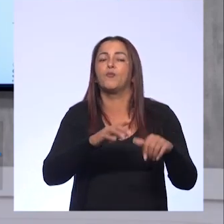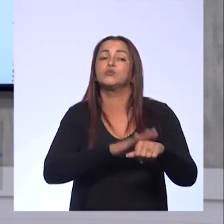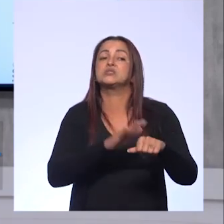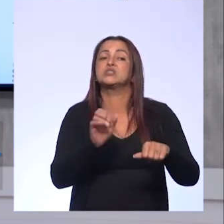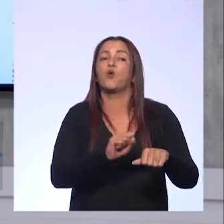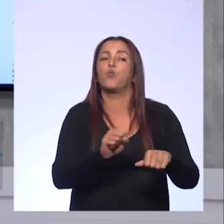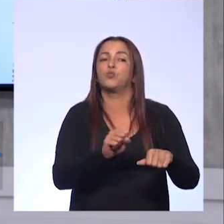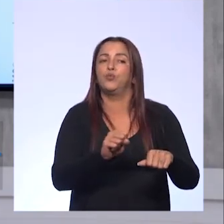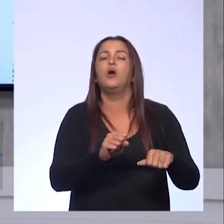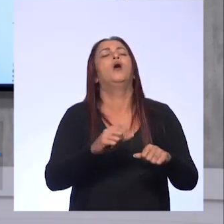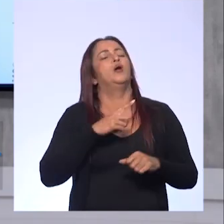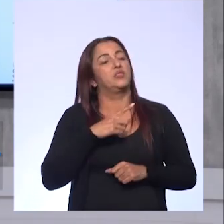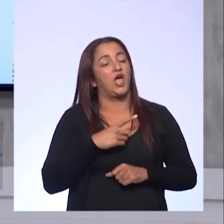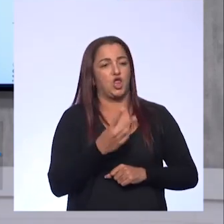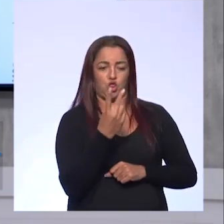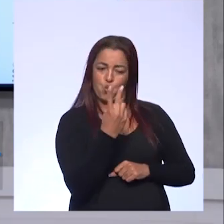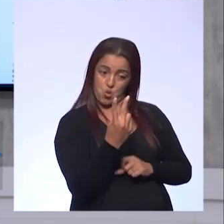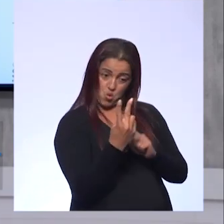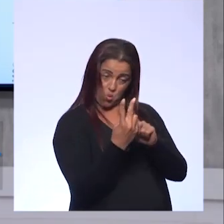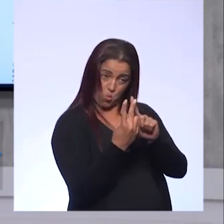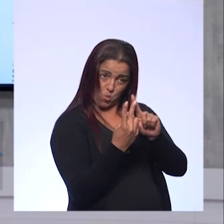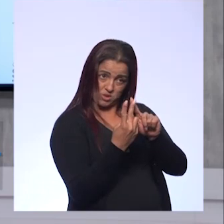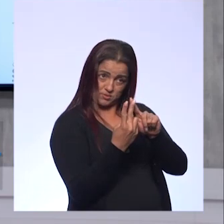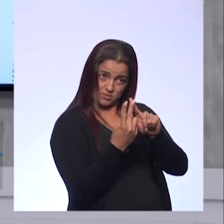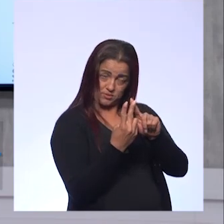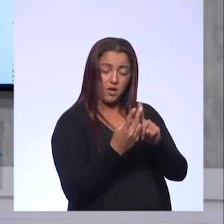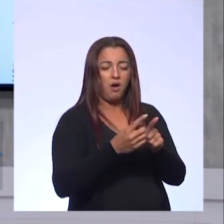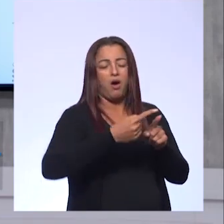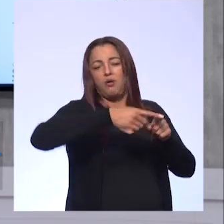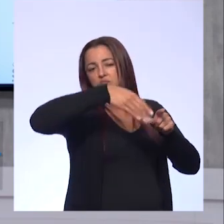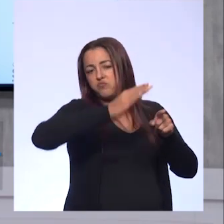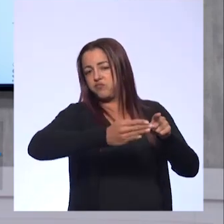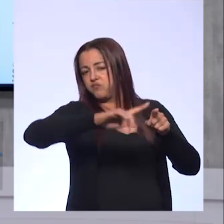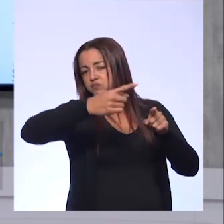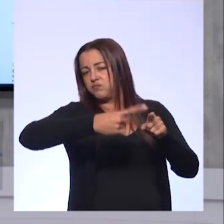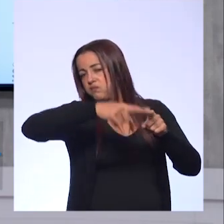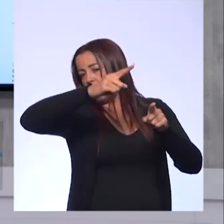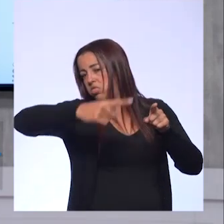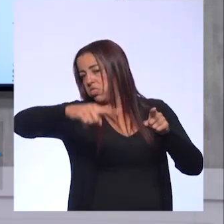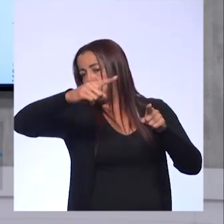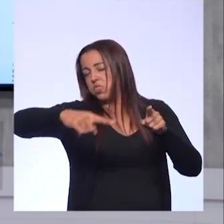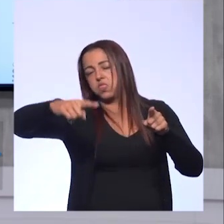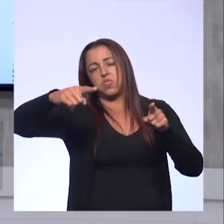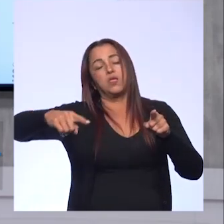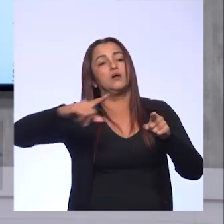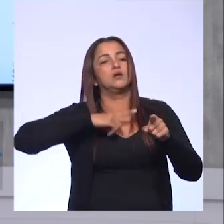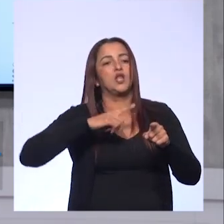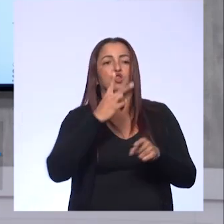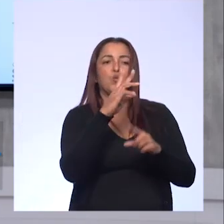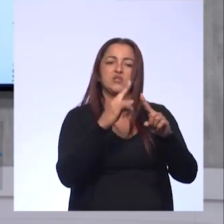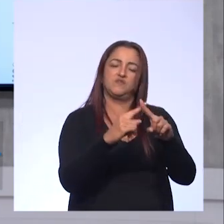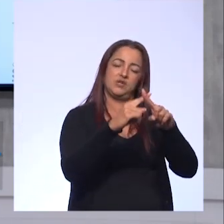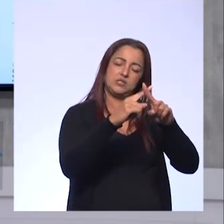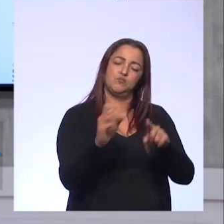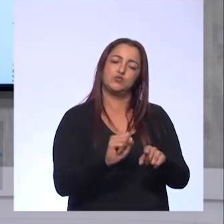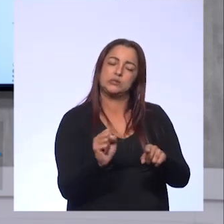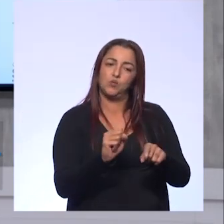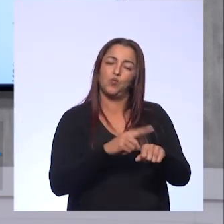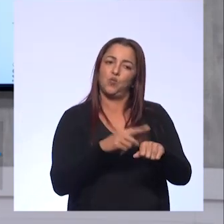vértices quer dizer que essa onda ela vibra duas vezes em 1 segundo se eu falo para você que uma onda tem